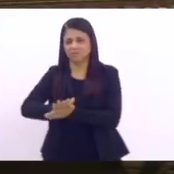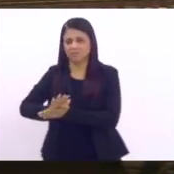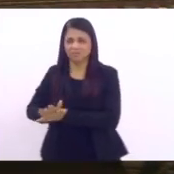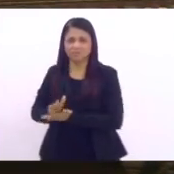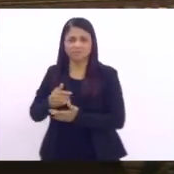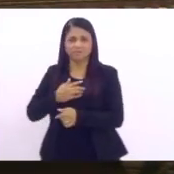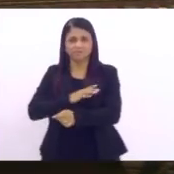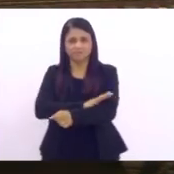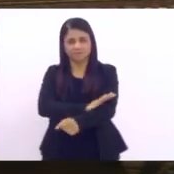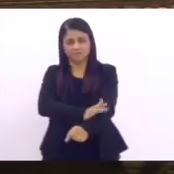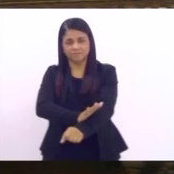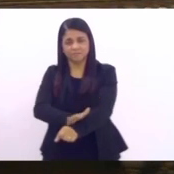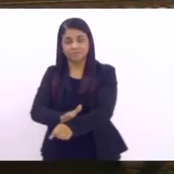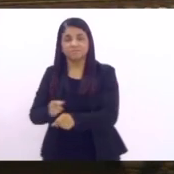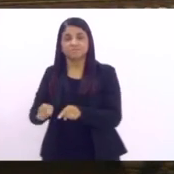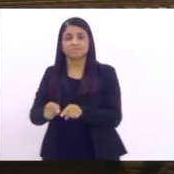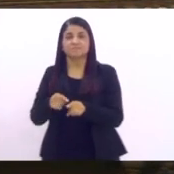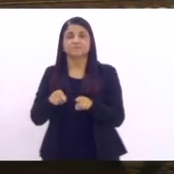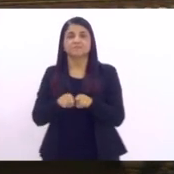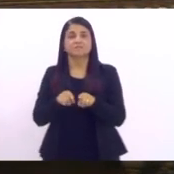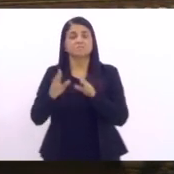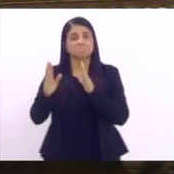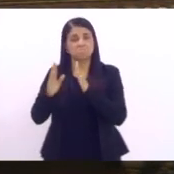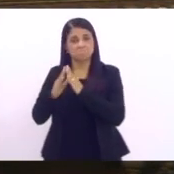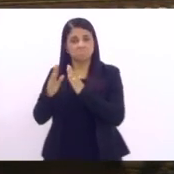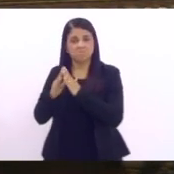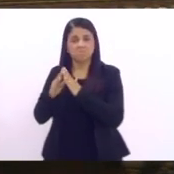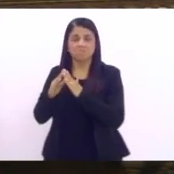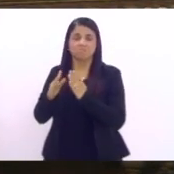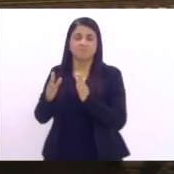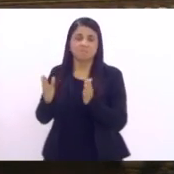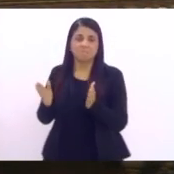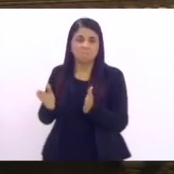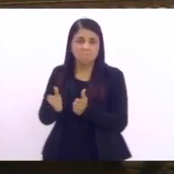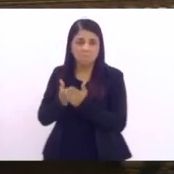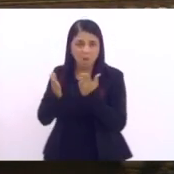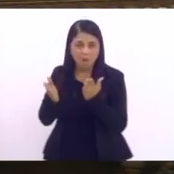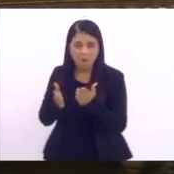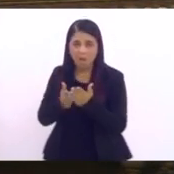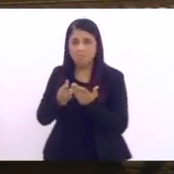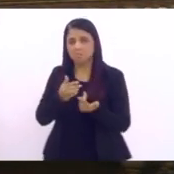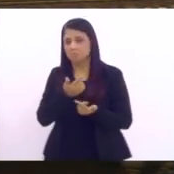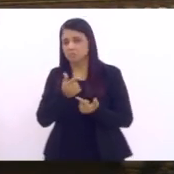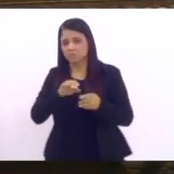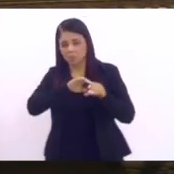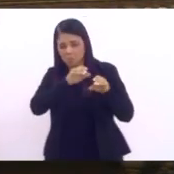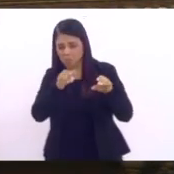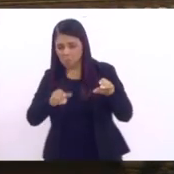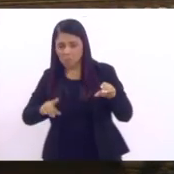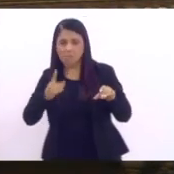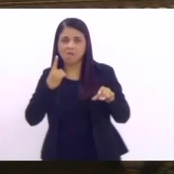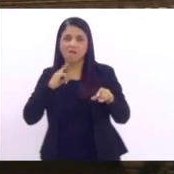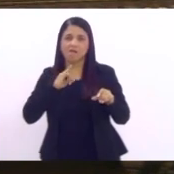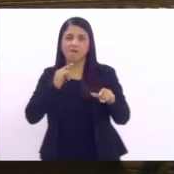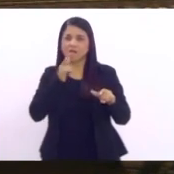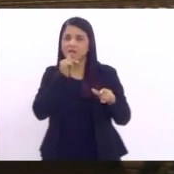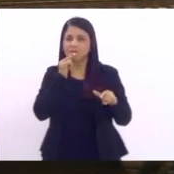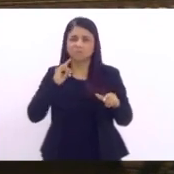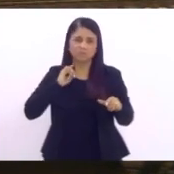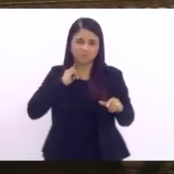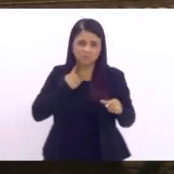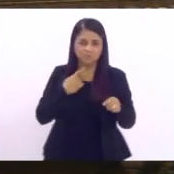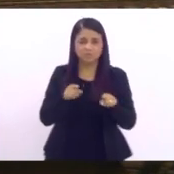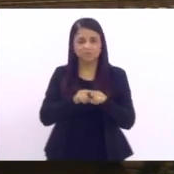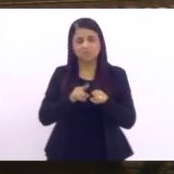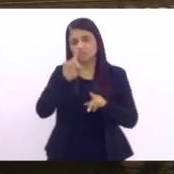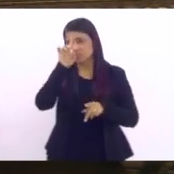em moradias precárias, onde não há saneamento básico, não há acesso ao mínimo de dignidade humana, essas pessoas